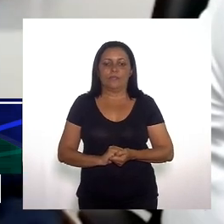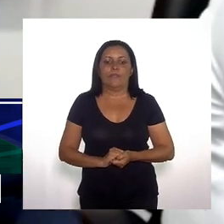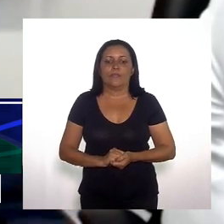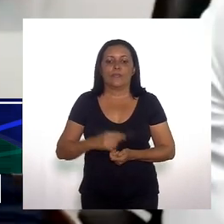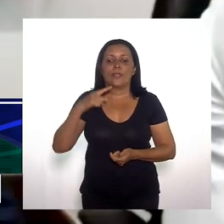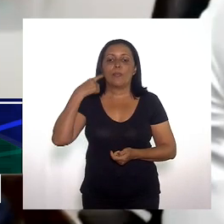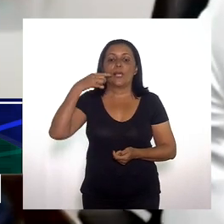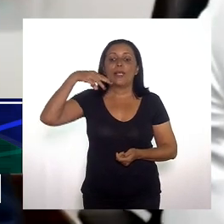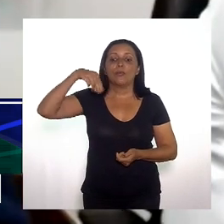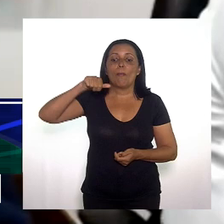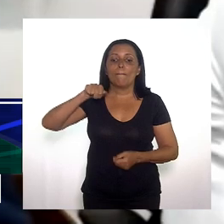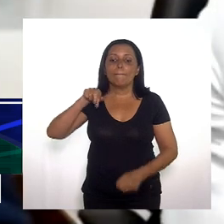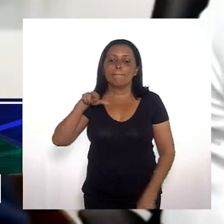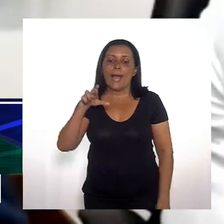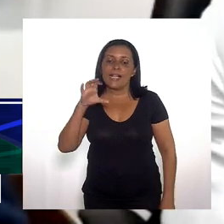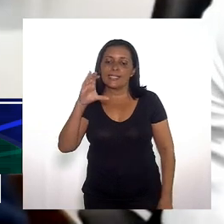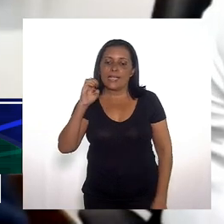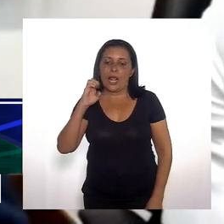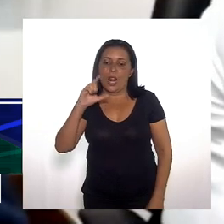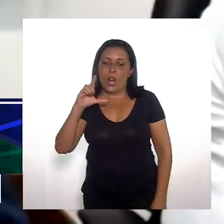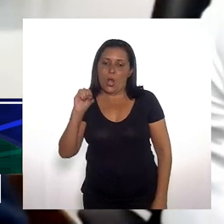Deputado Marcelo Dino.